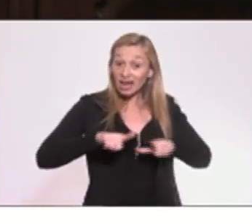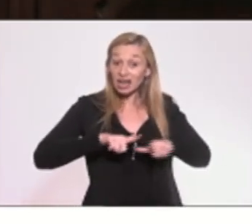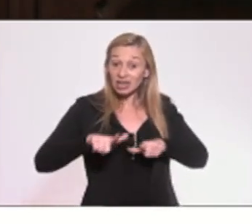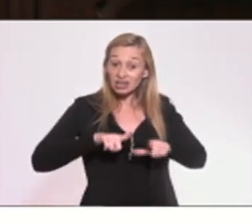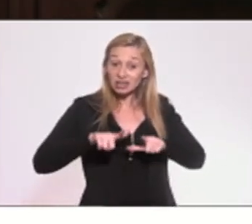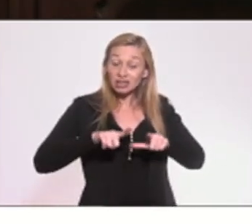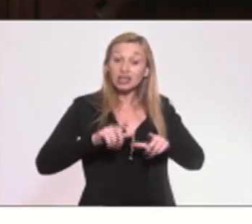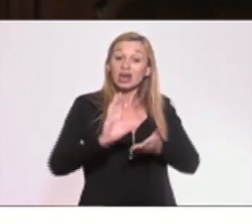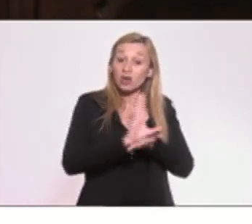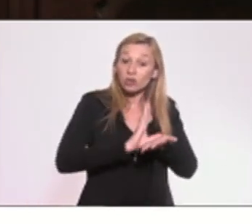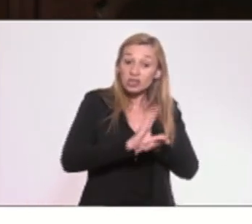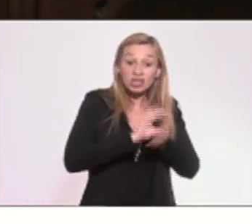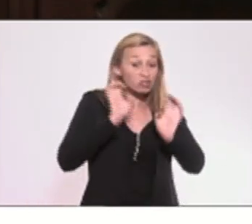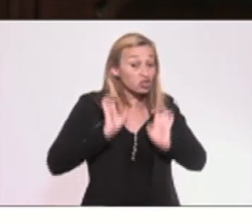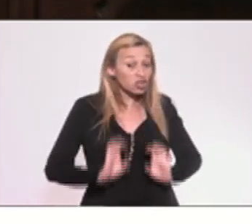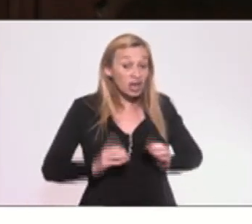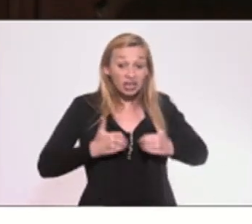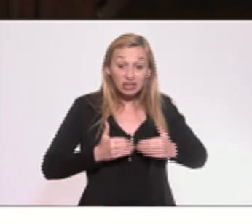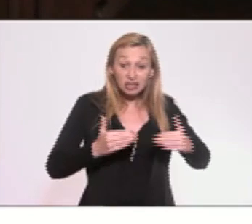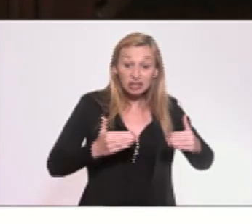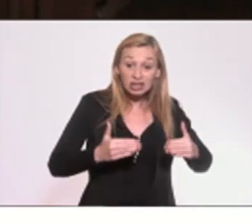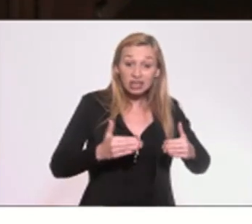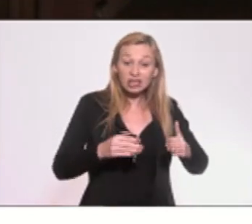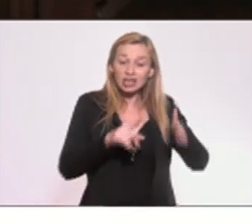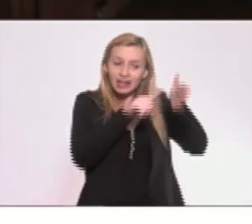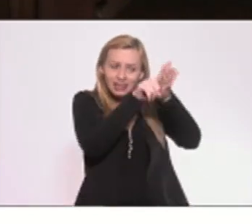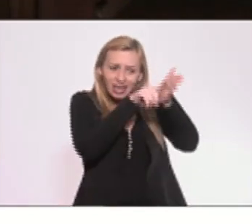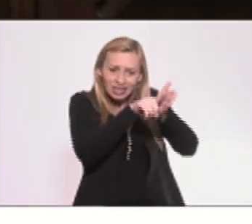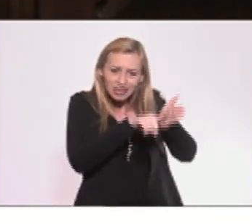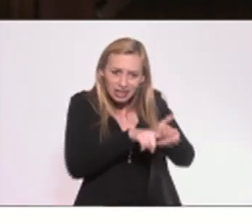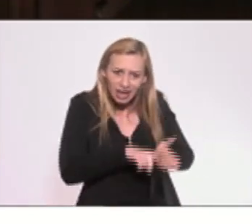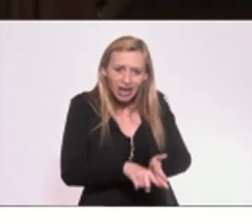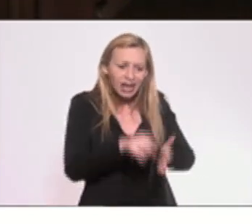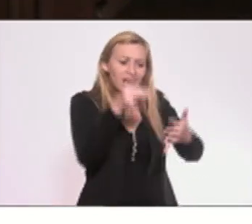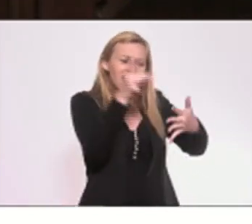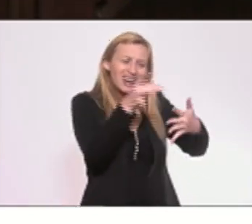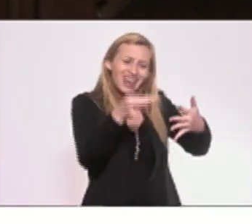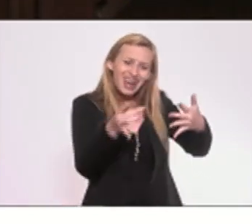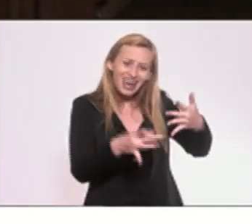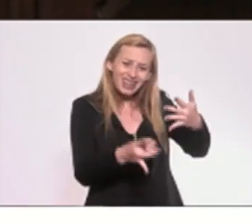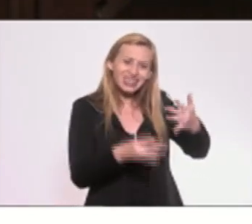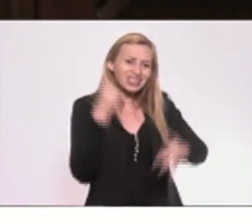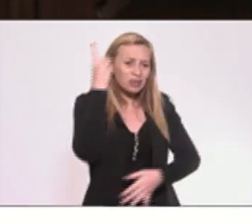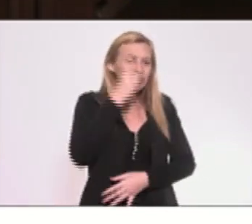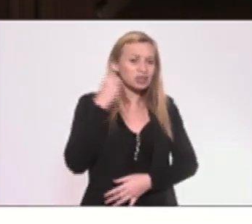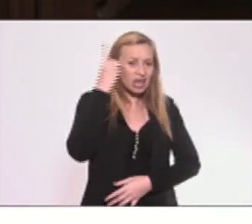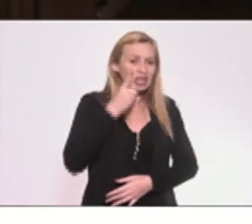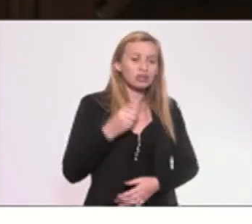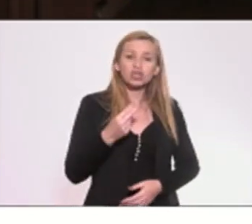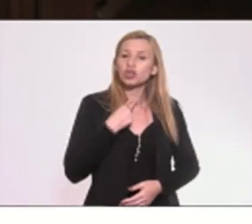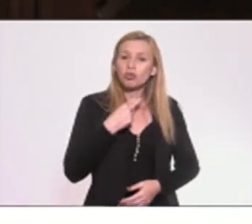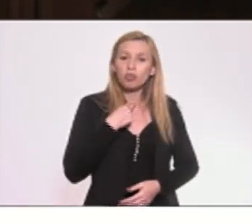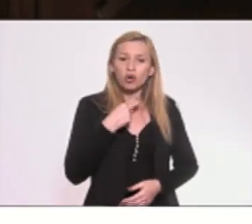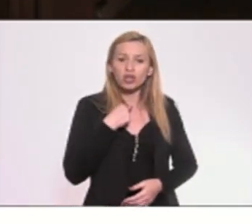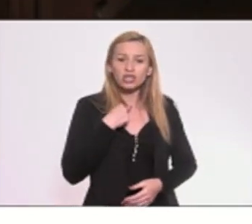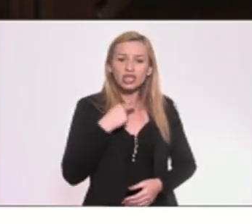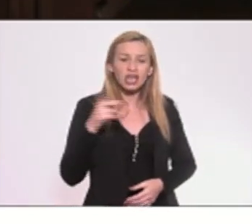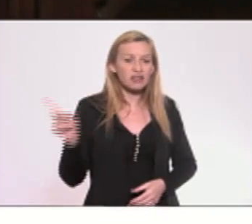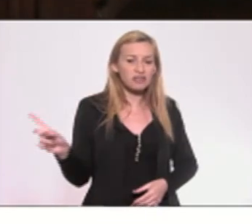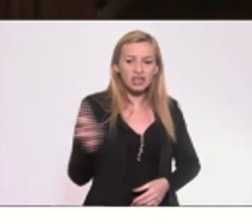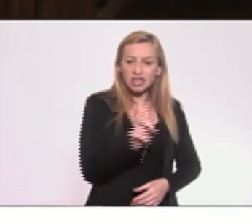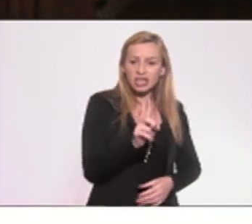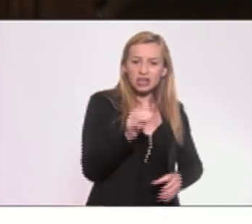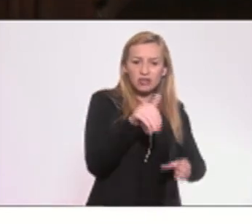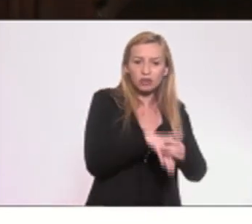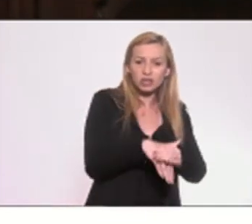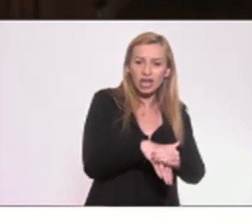o Conselho de Ética e analisar a postura desses deputados. O que não dá para fazer é nós virmos aqui votar sem